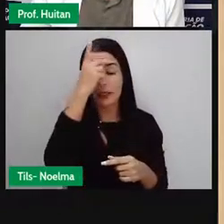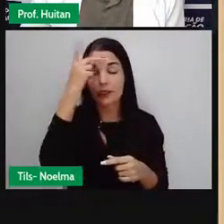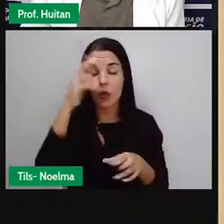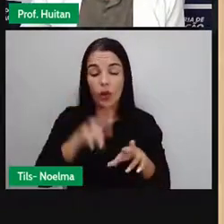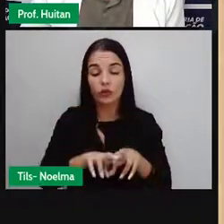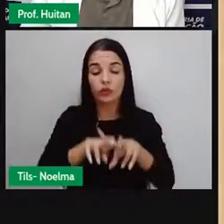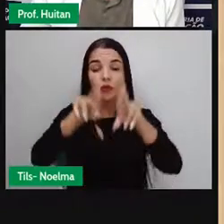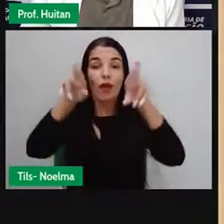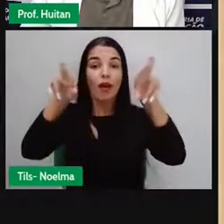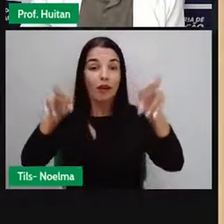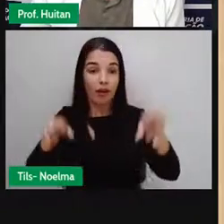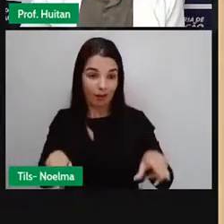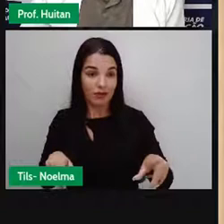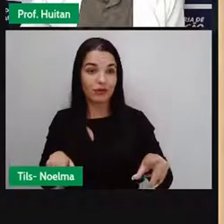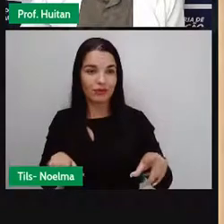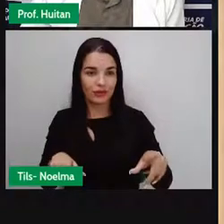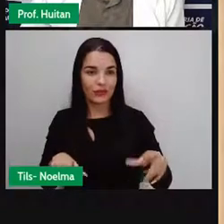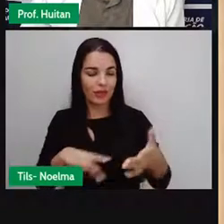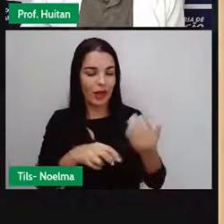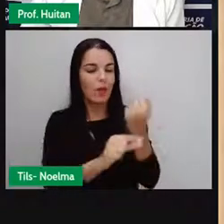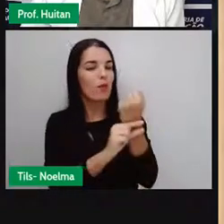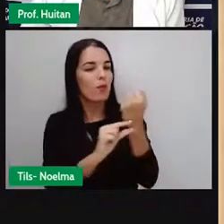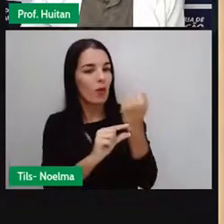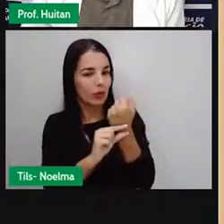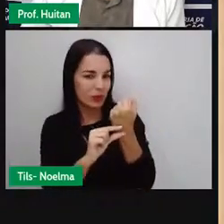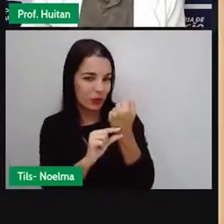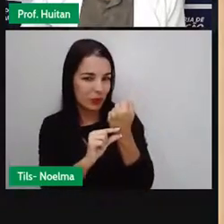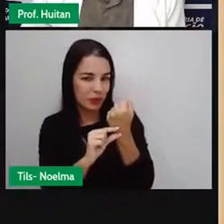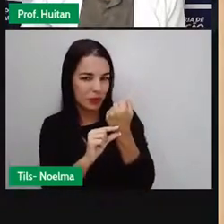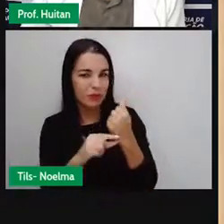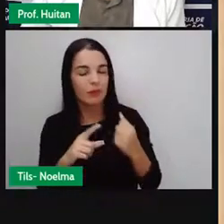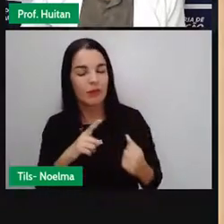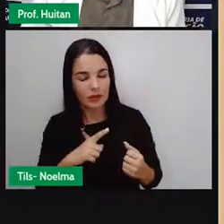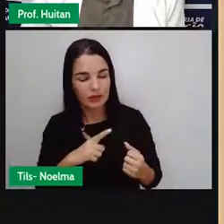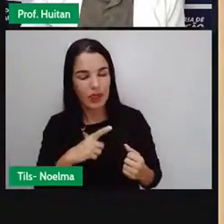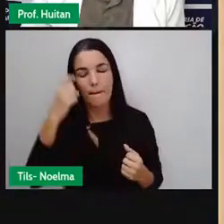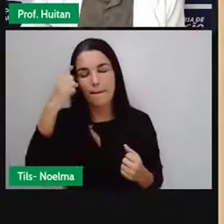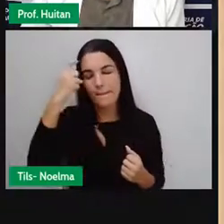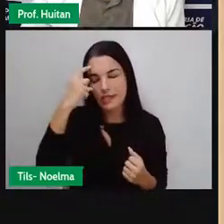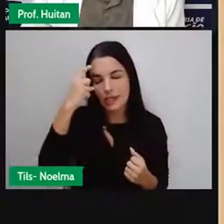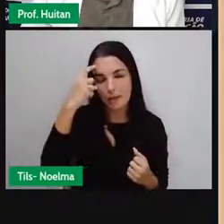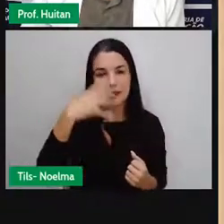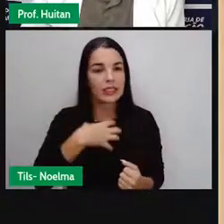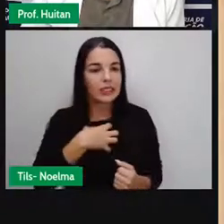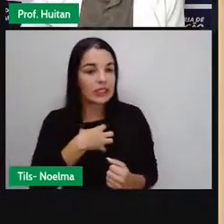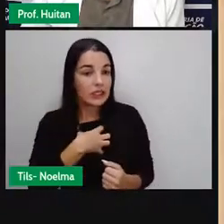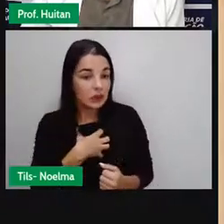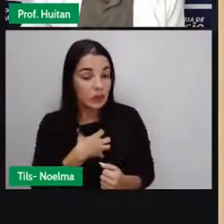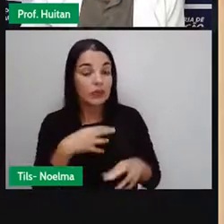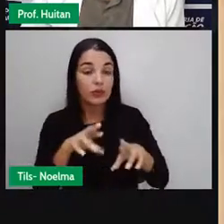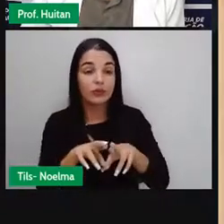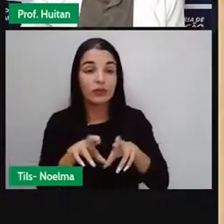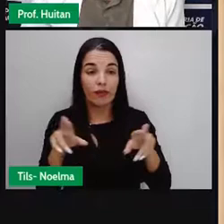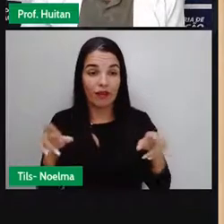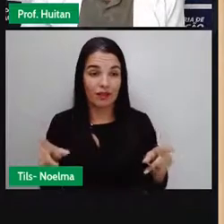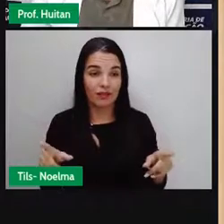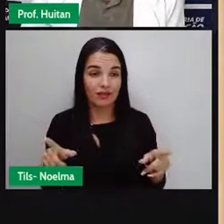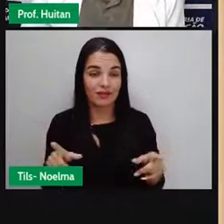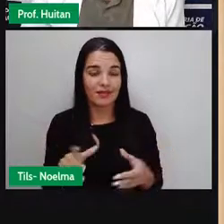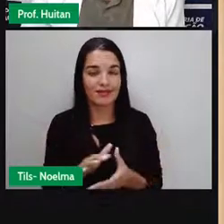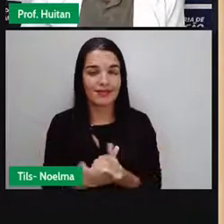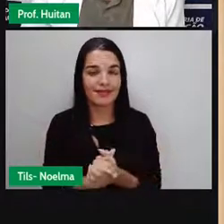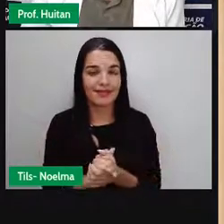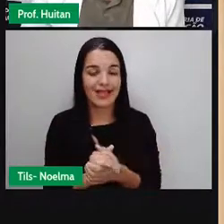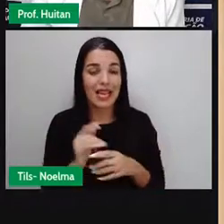não presencialmente. A pessoa escreve, não é? Mas ela não está presente. Só que,